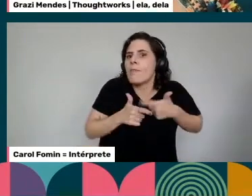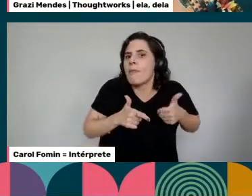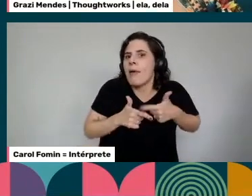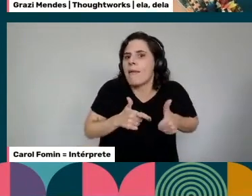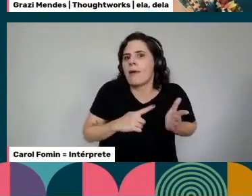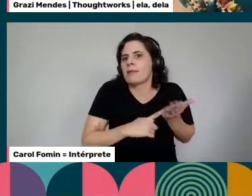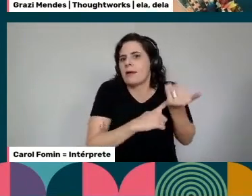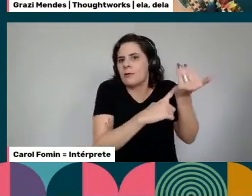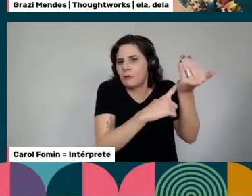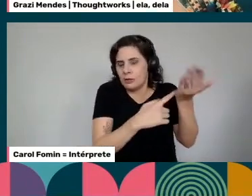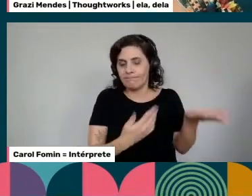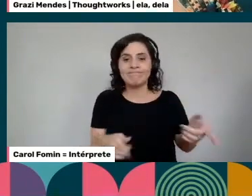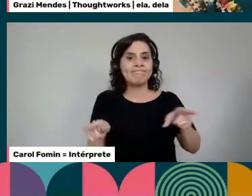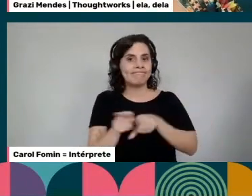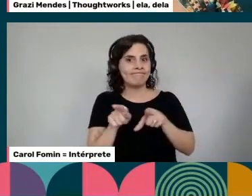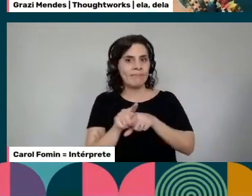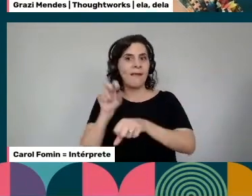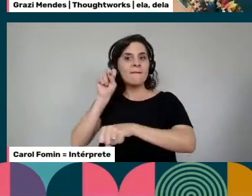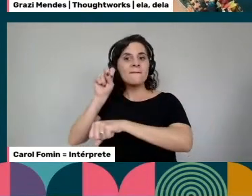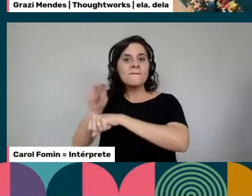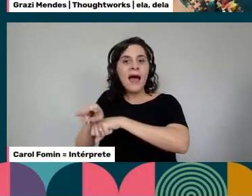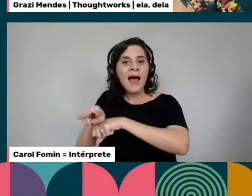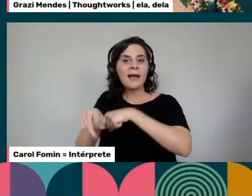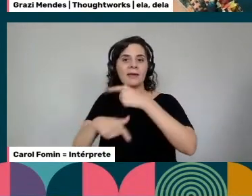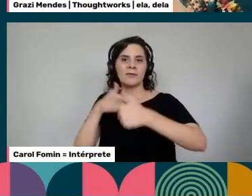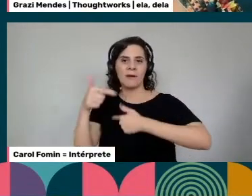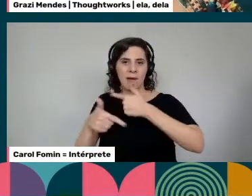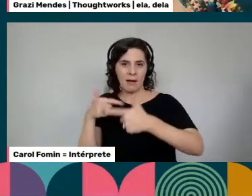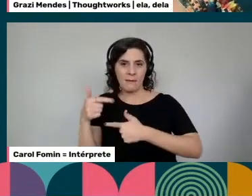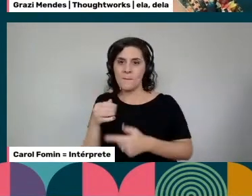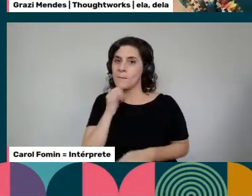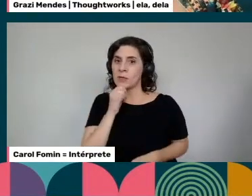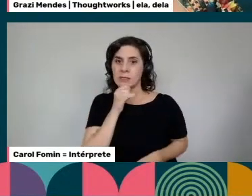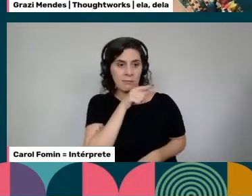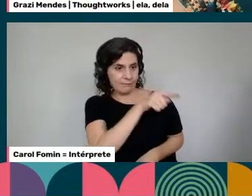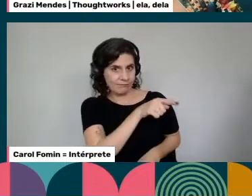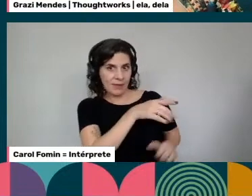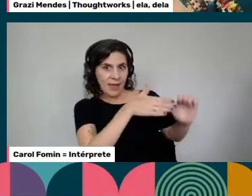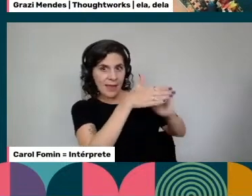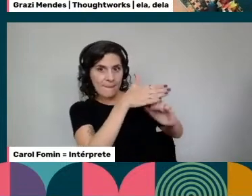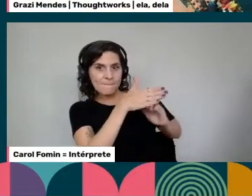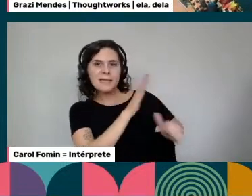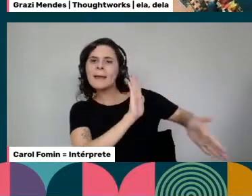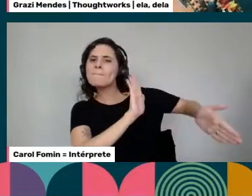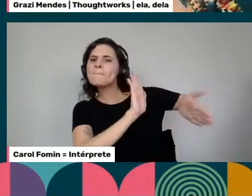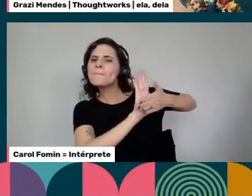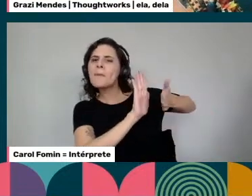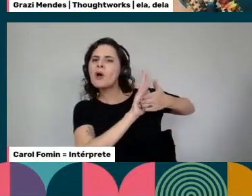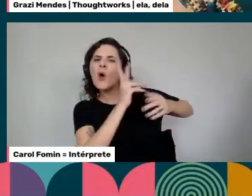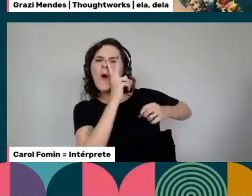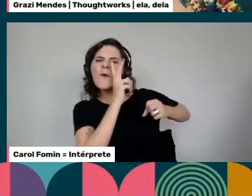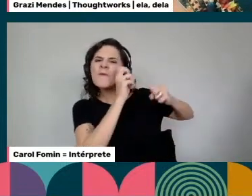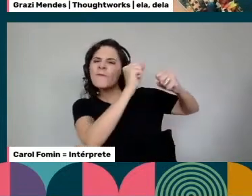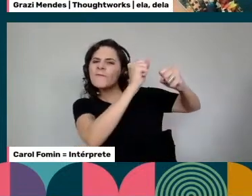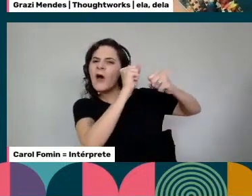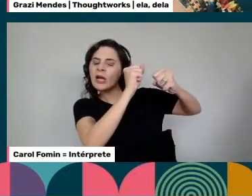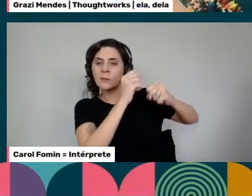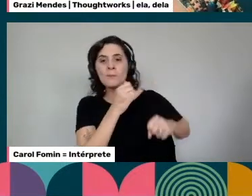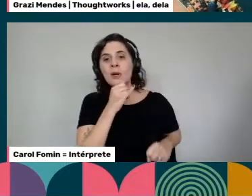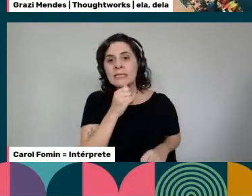a própria empregabilidade. Então a gente olha para empresas que têm o propósito forte, né, que deseja de fato, como a Iana trouxe também a